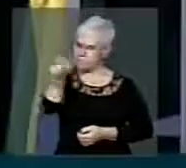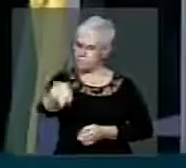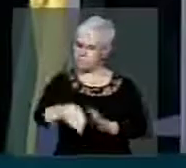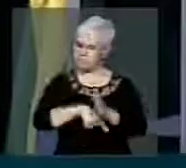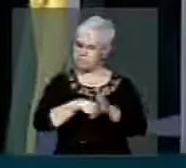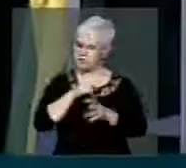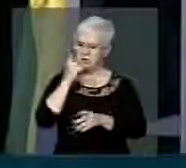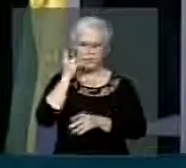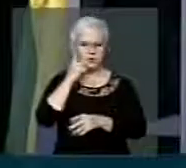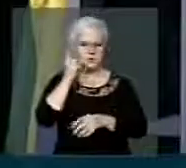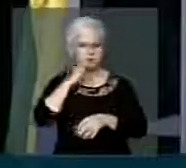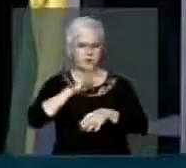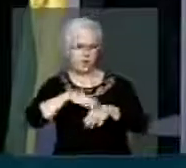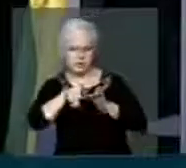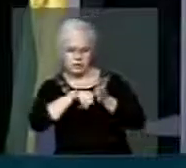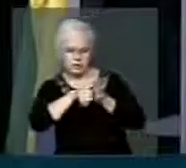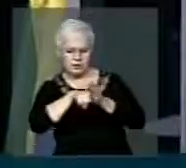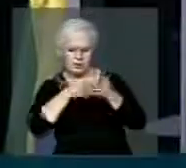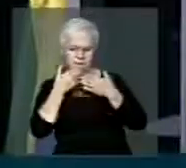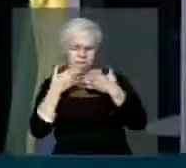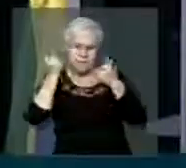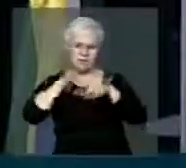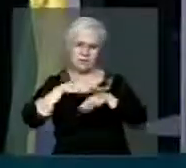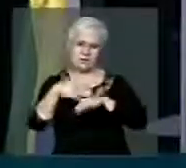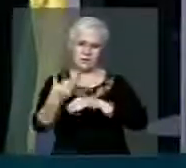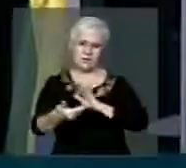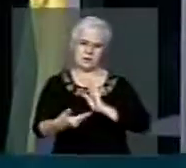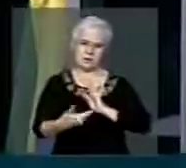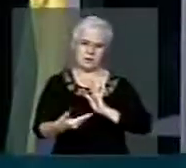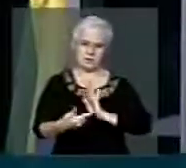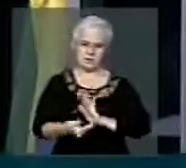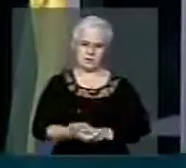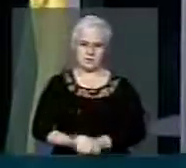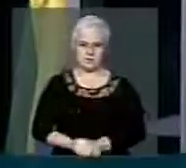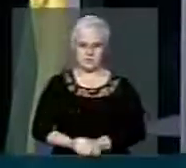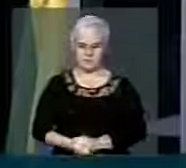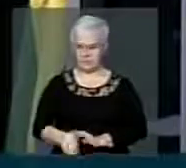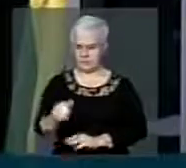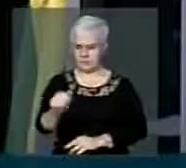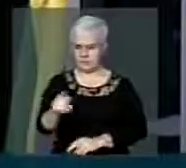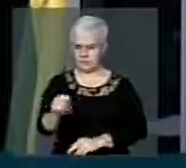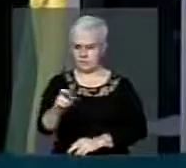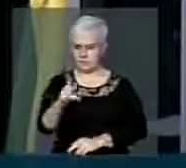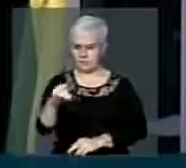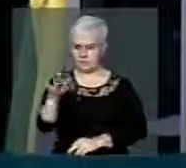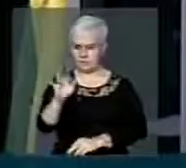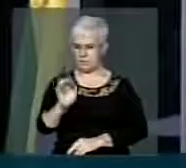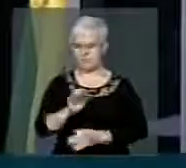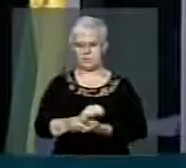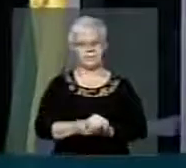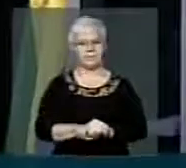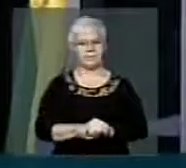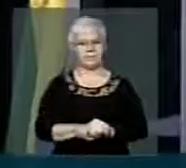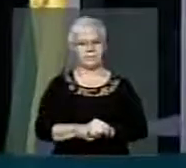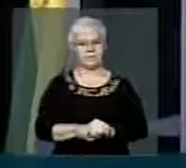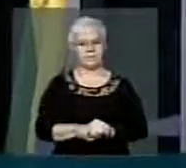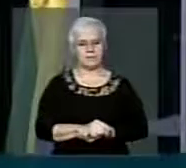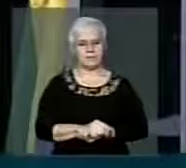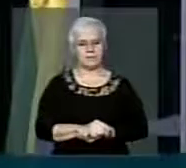melhor avaliado dessa Câmara dos Deputados. Vossa Excelência permitiu uma breve intervenção do nobre deputado Heróis